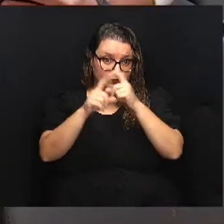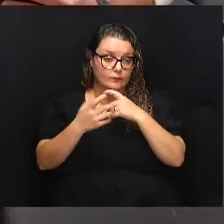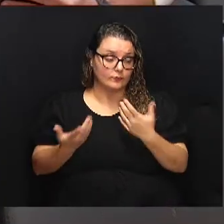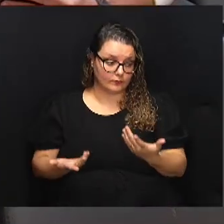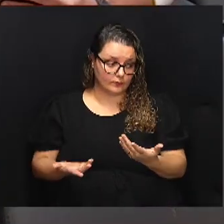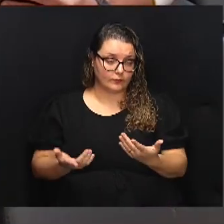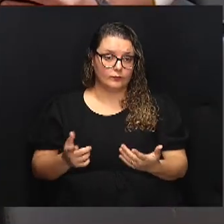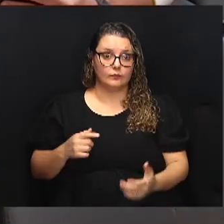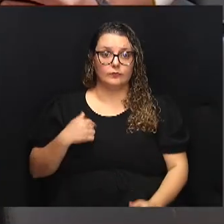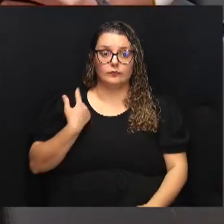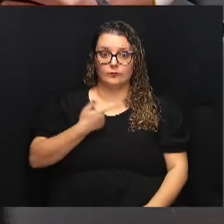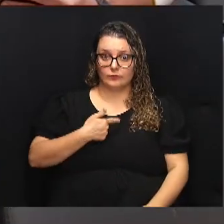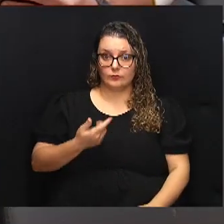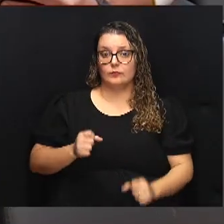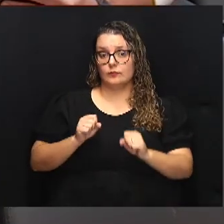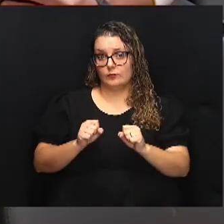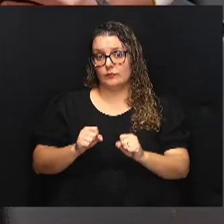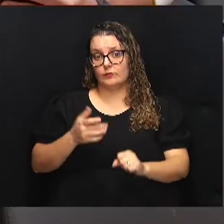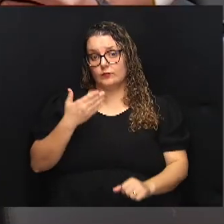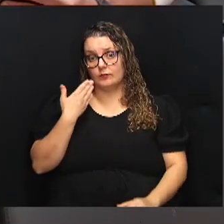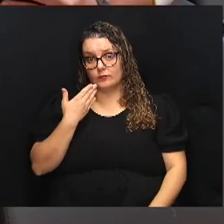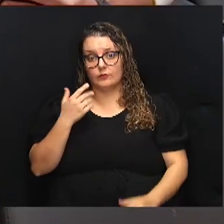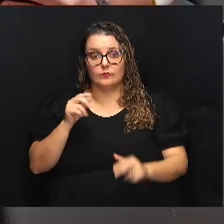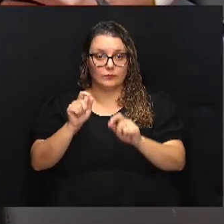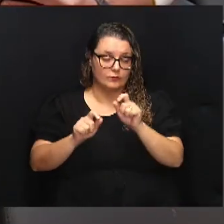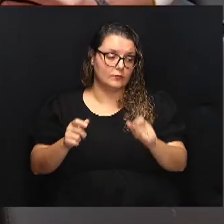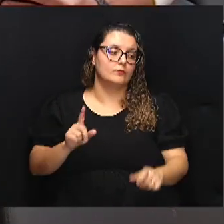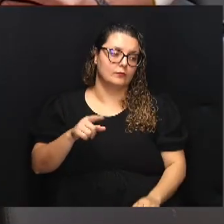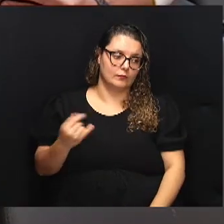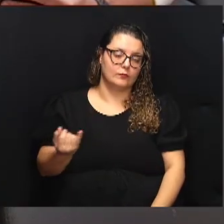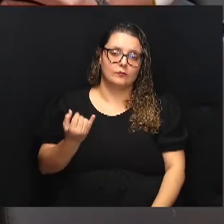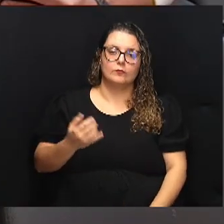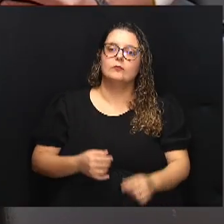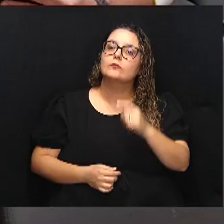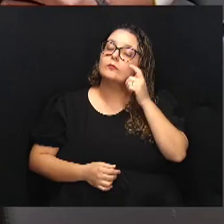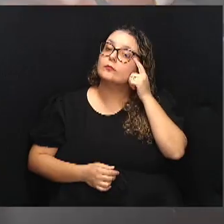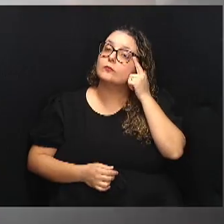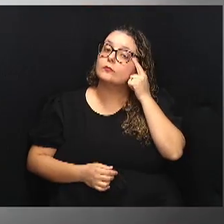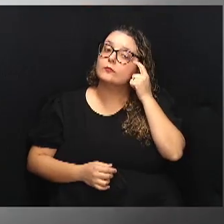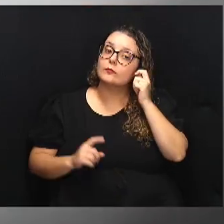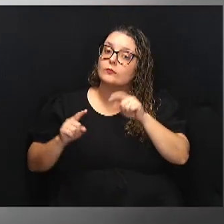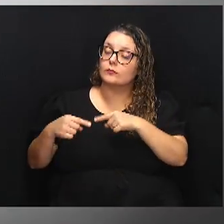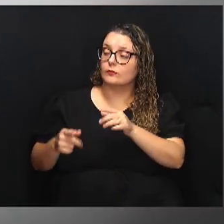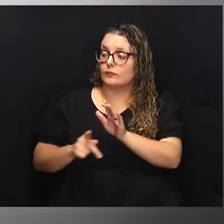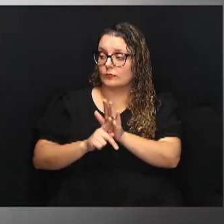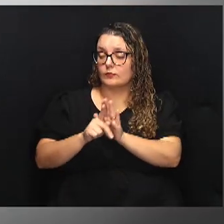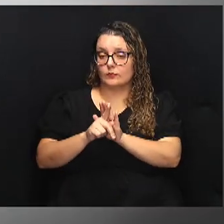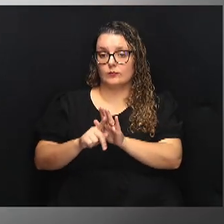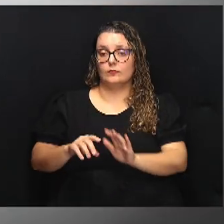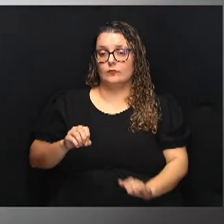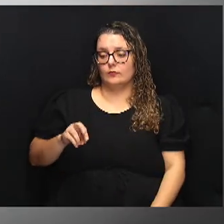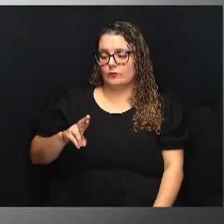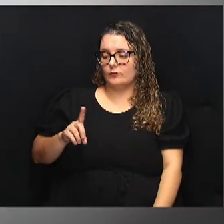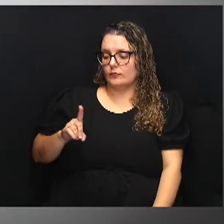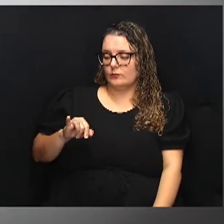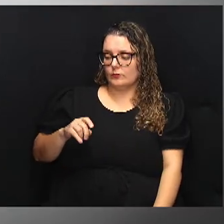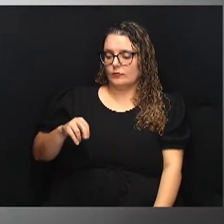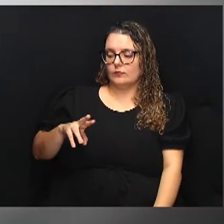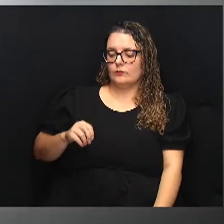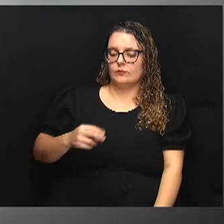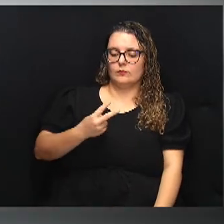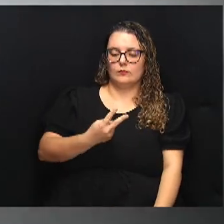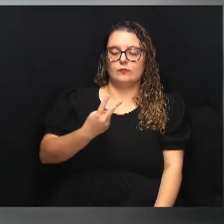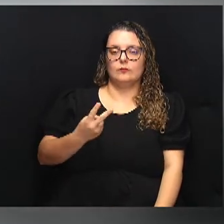a gente puder facilitar para as pessoas isso é importantíssimo. Um outro projeto, agora um projeto de lei ordinário, 224,